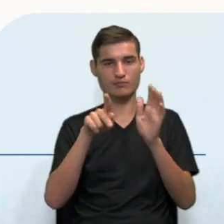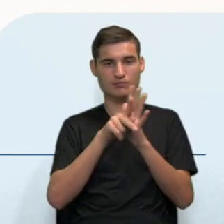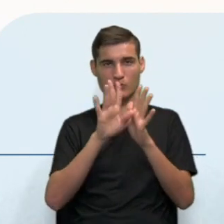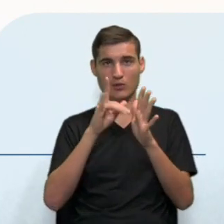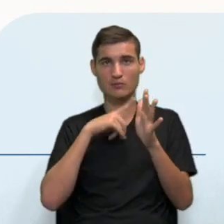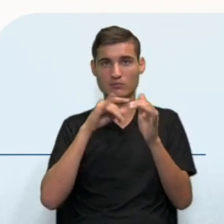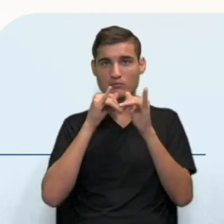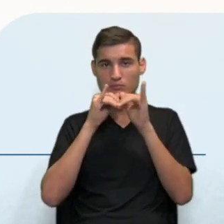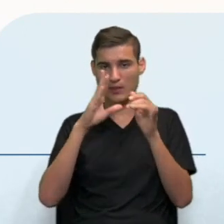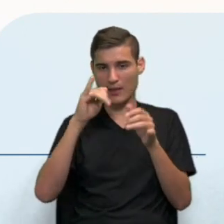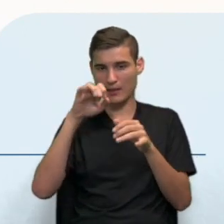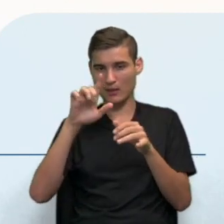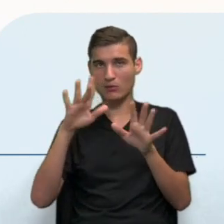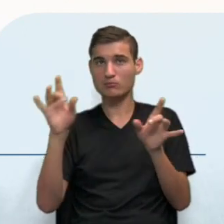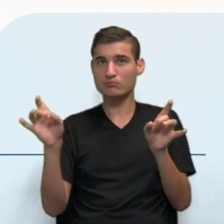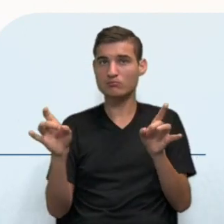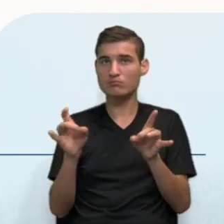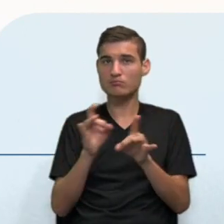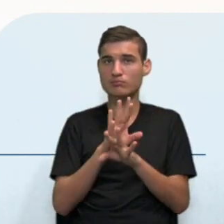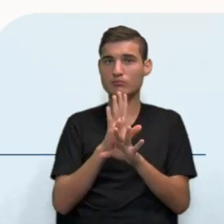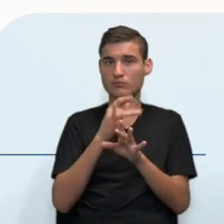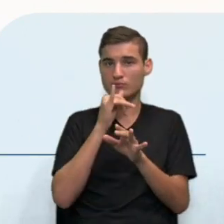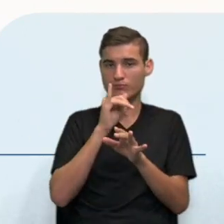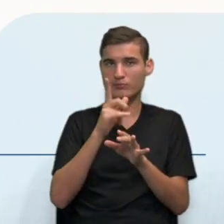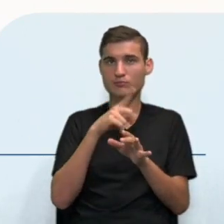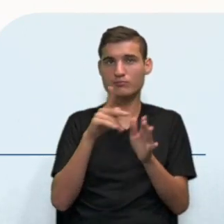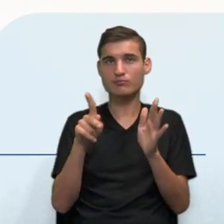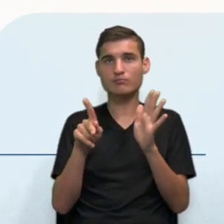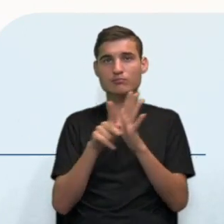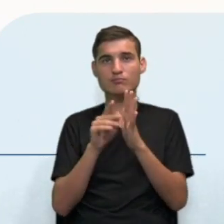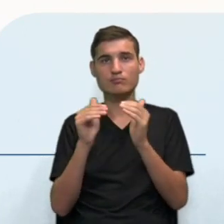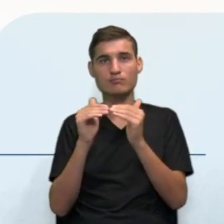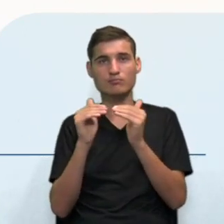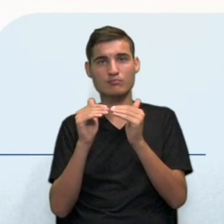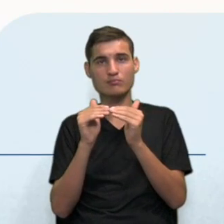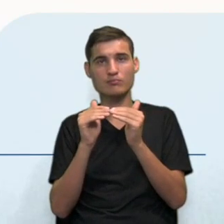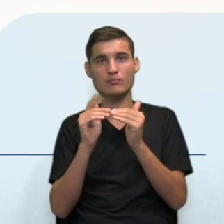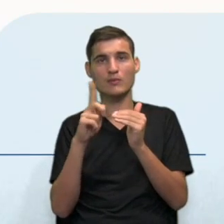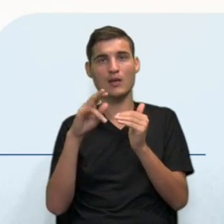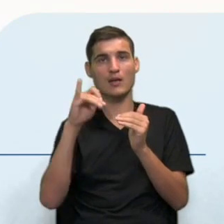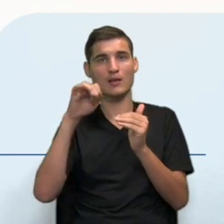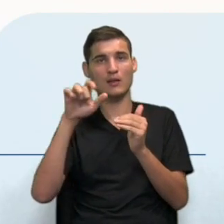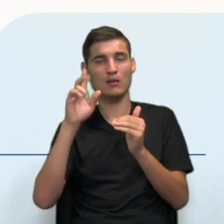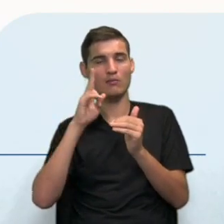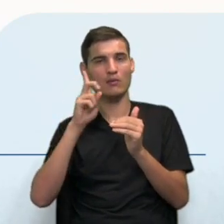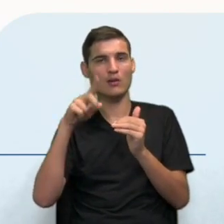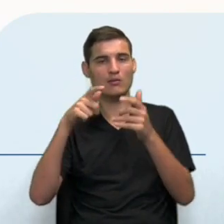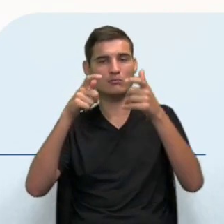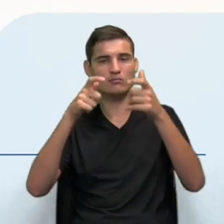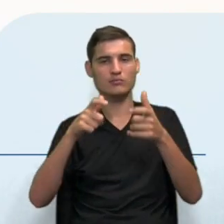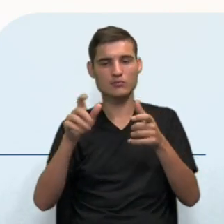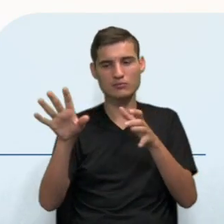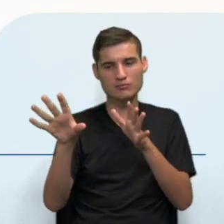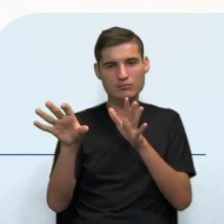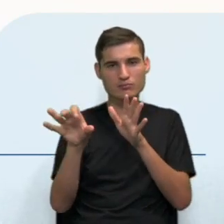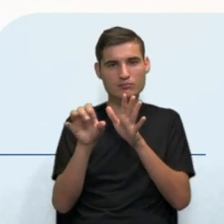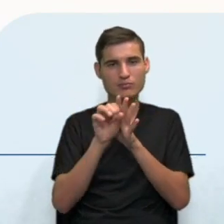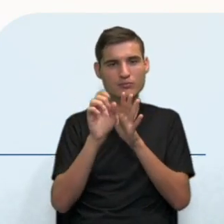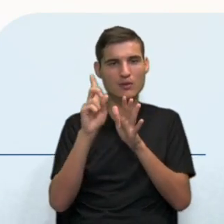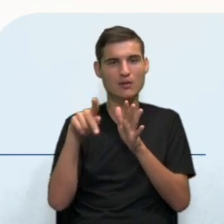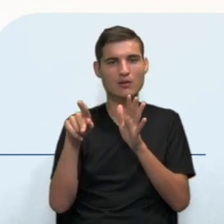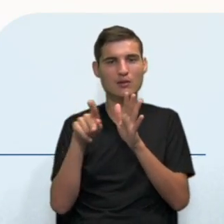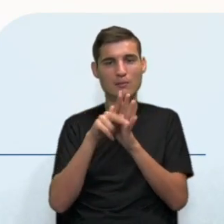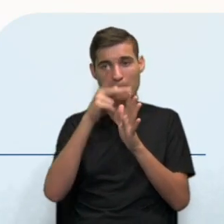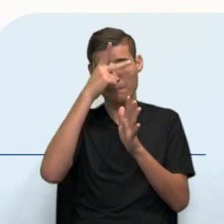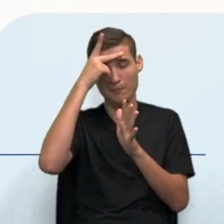Transmitiu, passou pelo canal, que é o ar. Desconsidera isso daqui. Passou pelo canal, que é o ar, chegou no receptor, que é o rádio ouvinte, que é